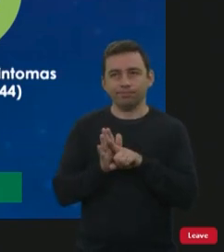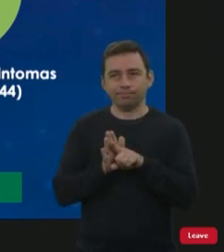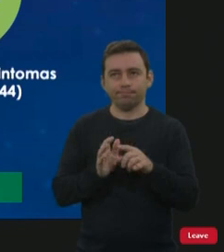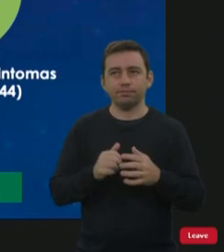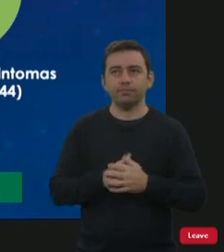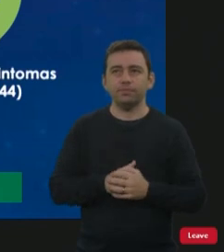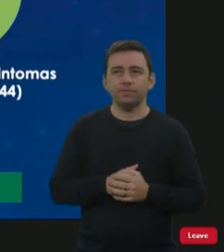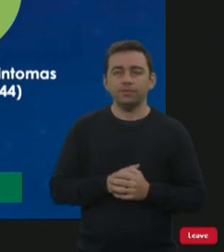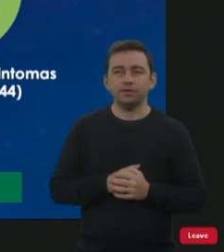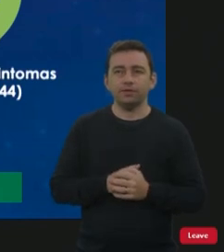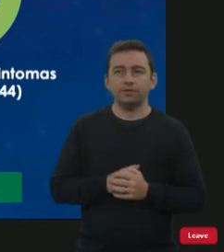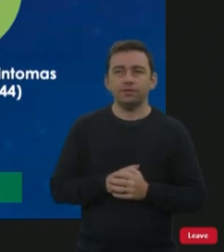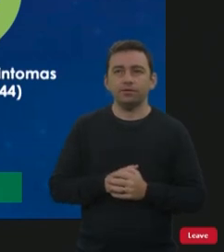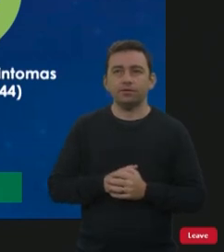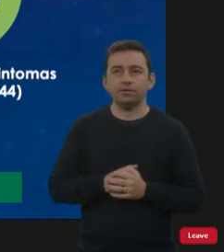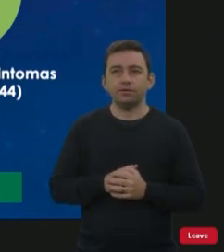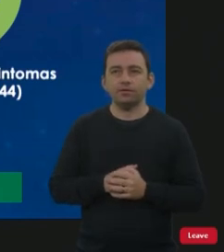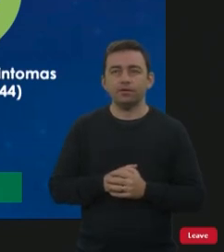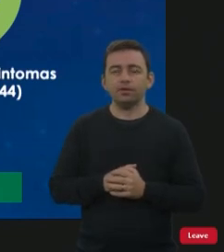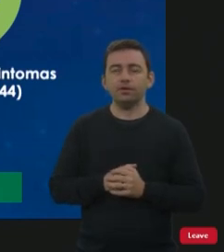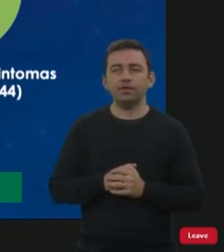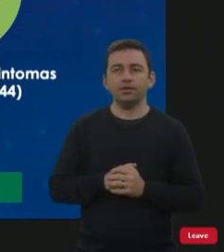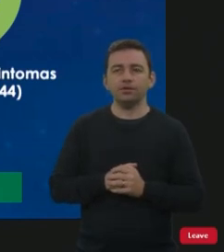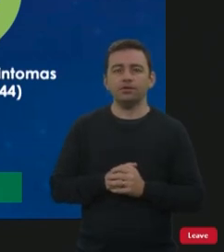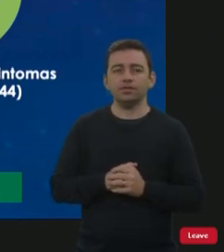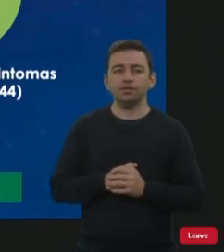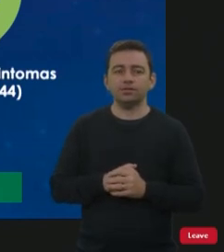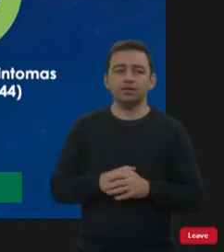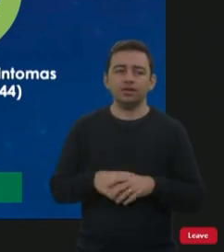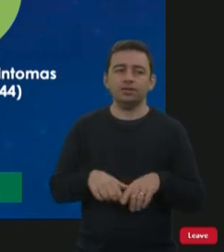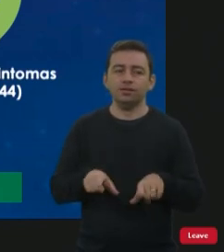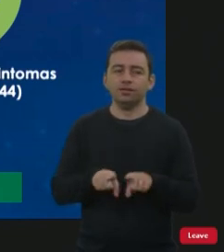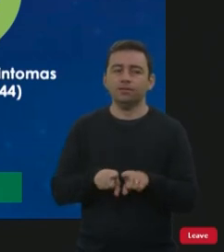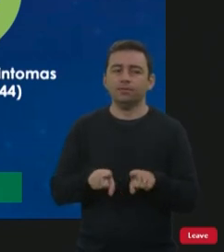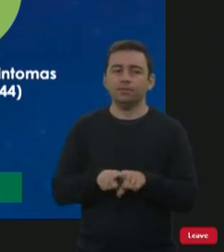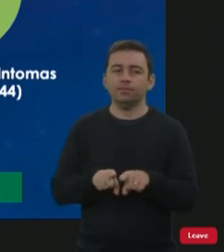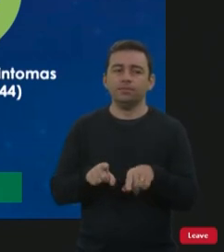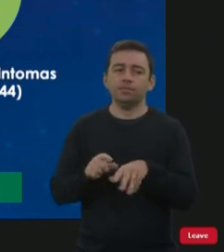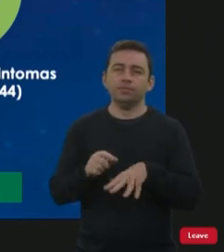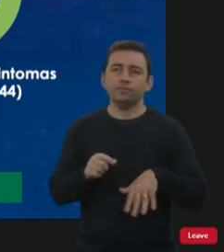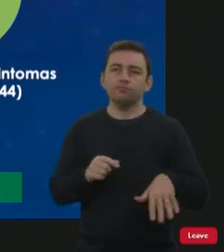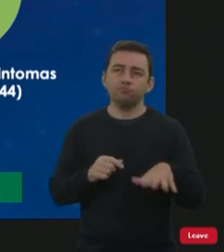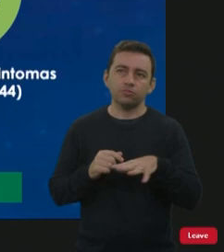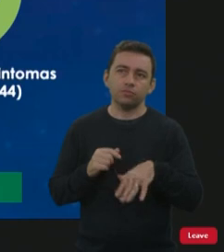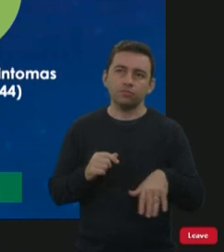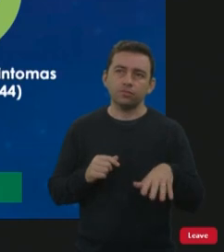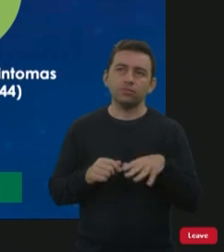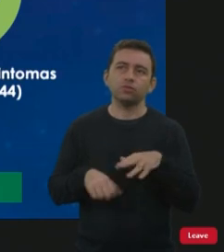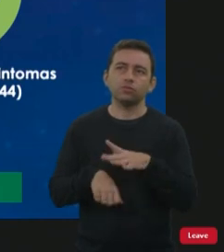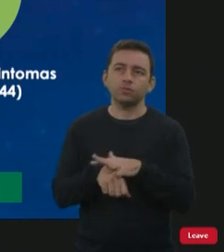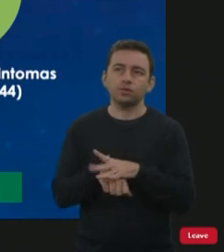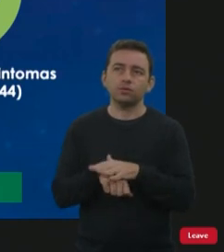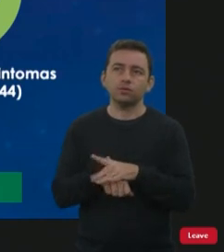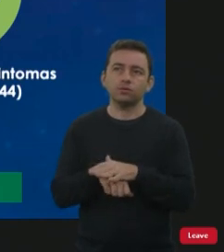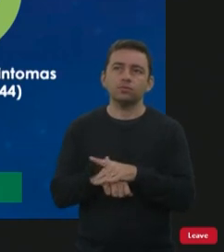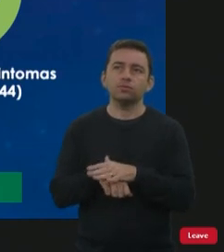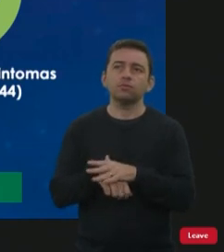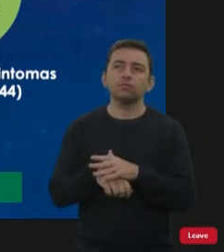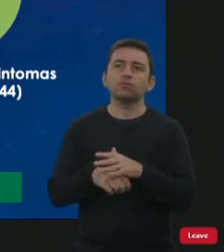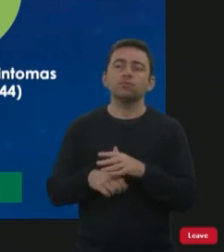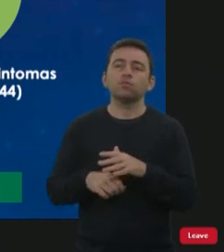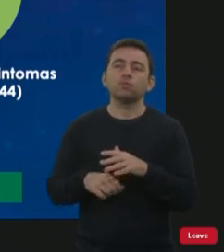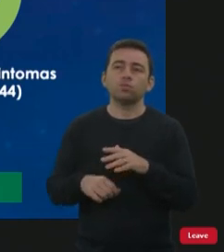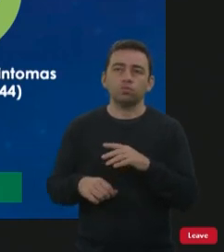tá? Aqui, no gráfico aqui à esquerda, a gente vê que doenças que têm um curso